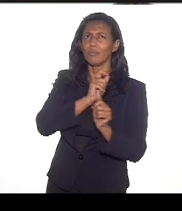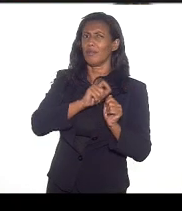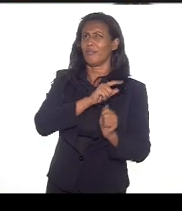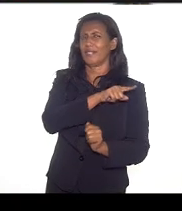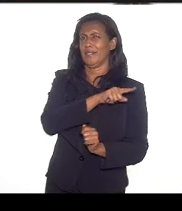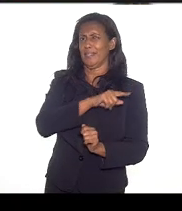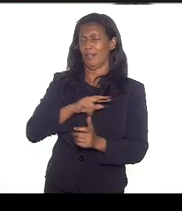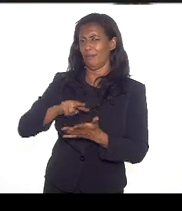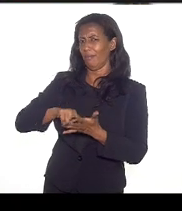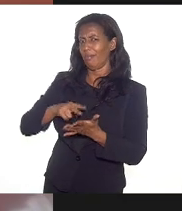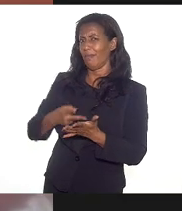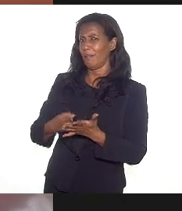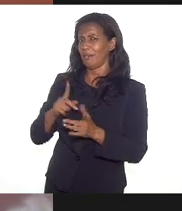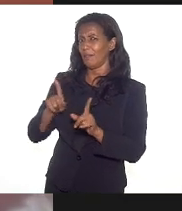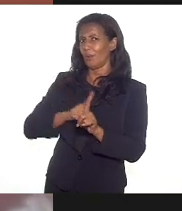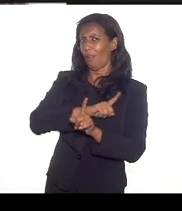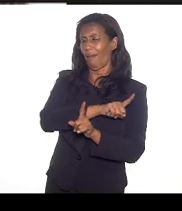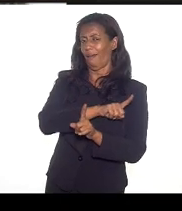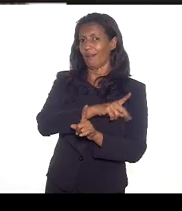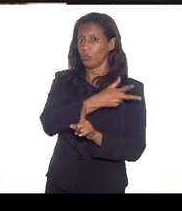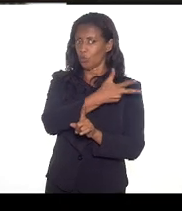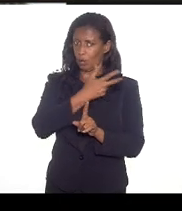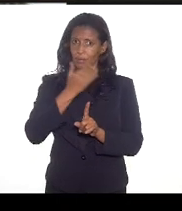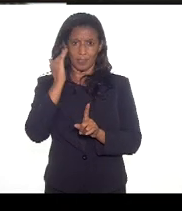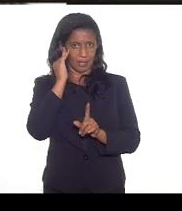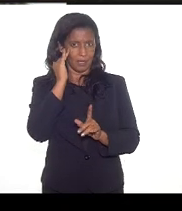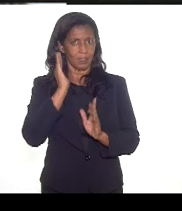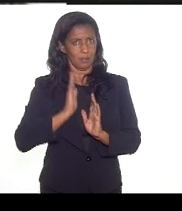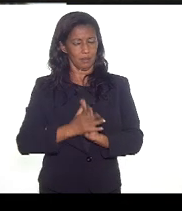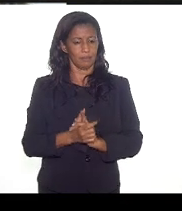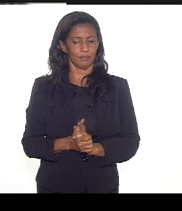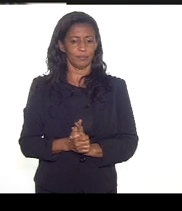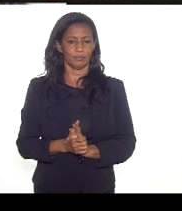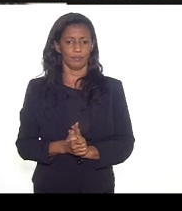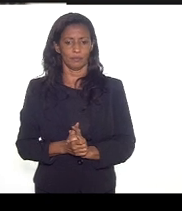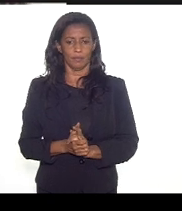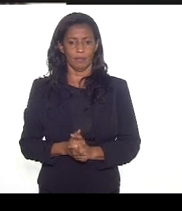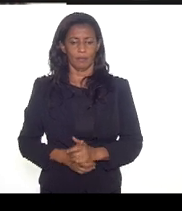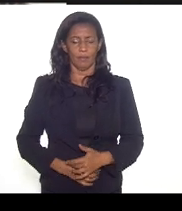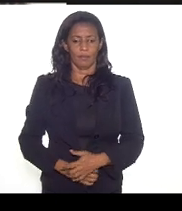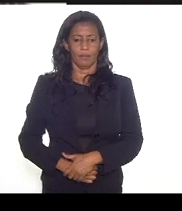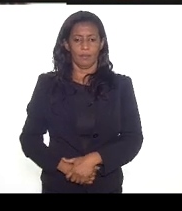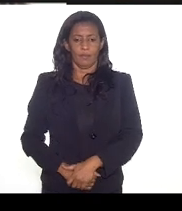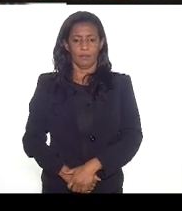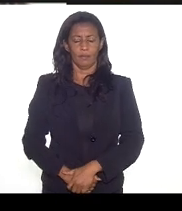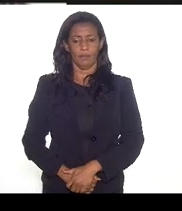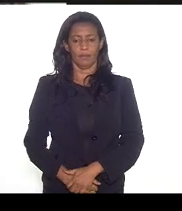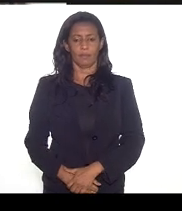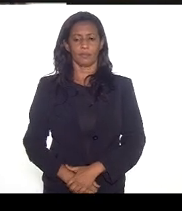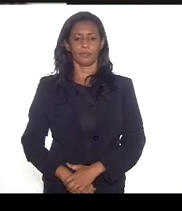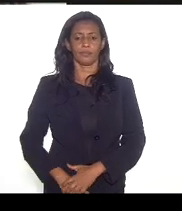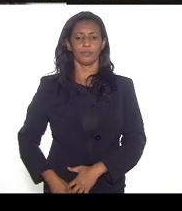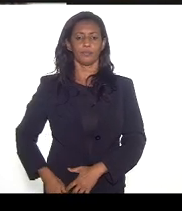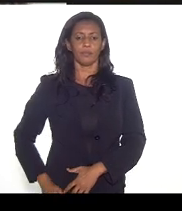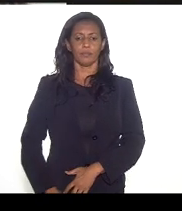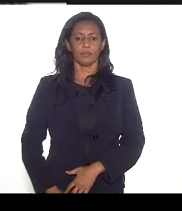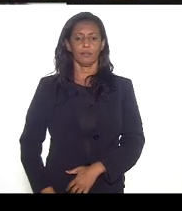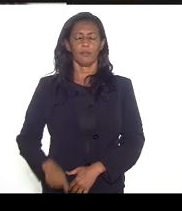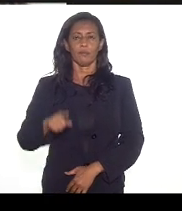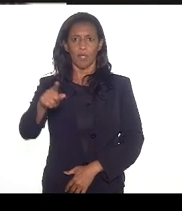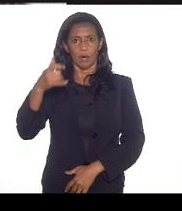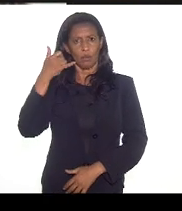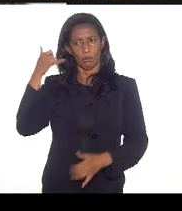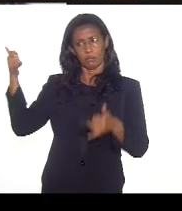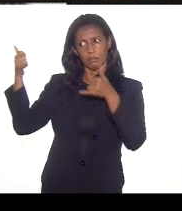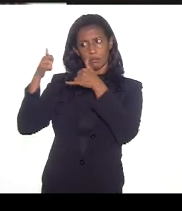a interpretação do outro lado. Tá certo, amigo. Deixa eu dar... O Nelson está num compromisso, ele falou rapidamente